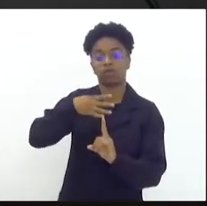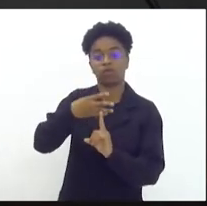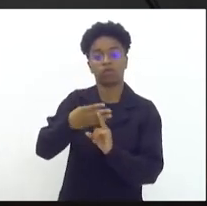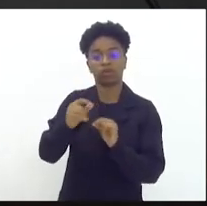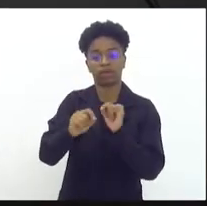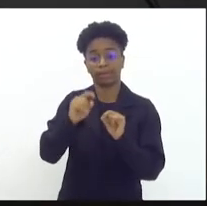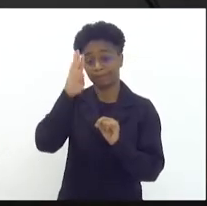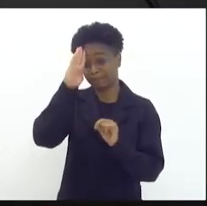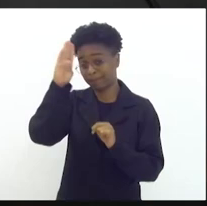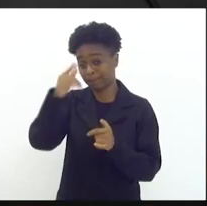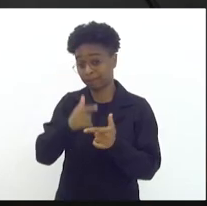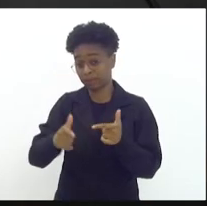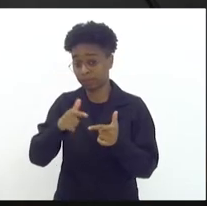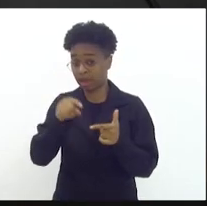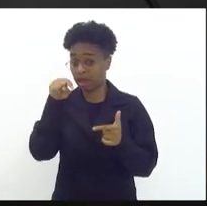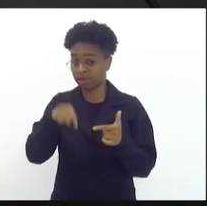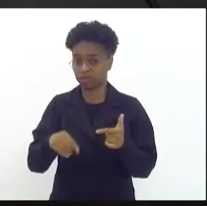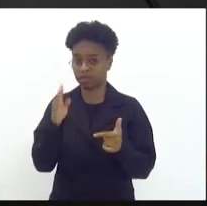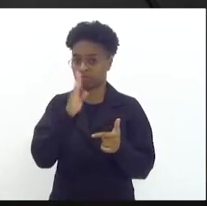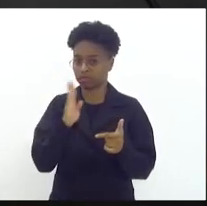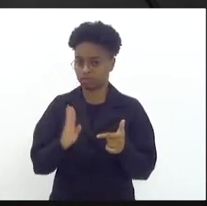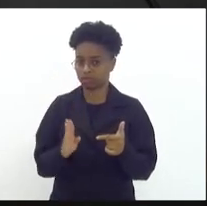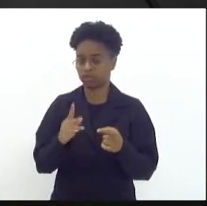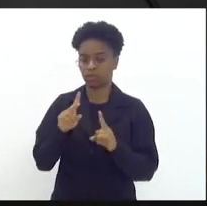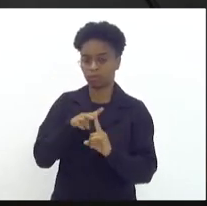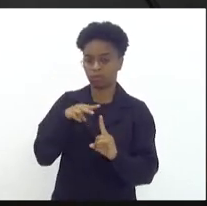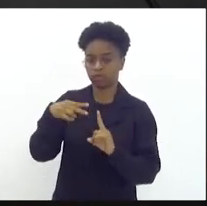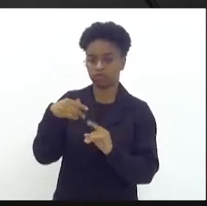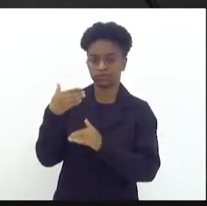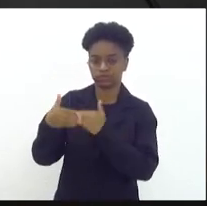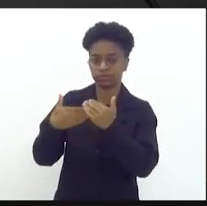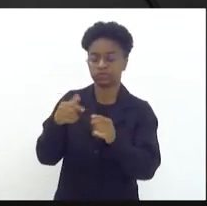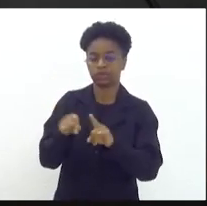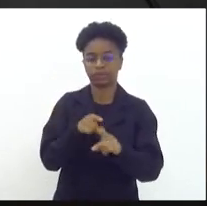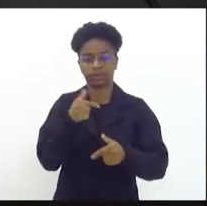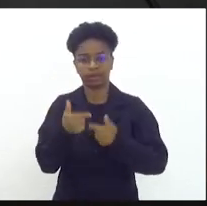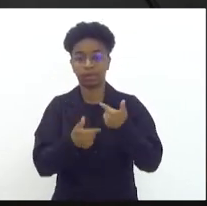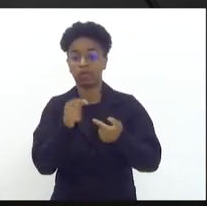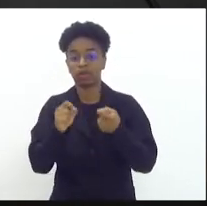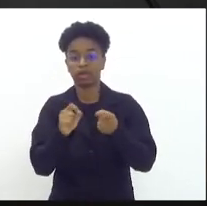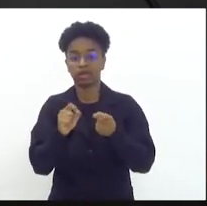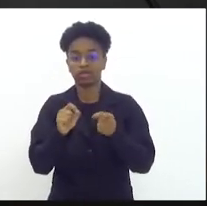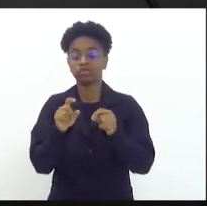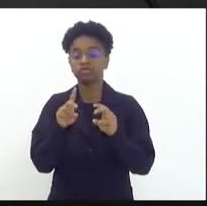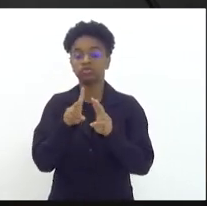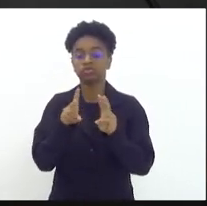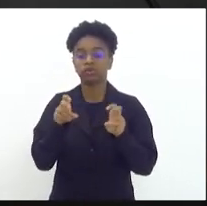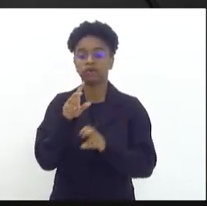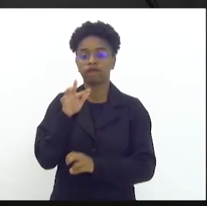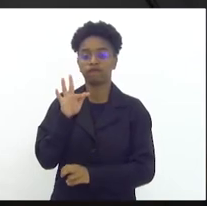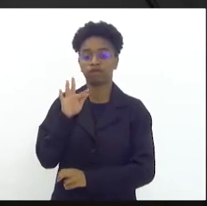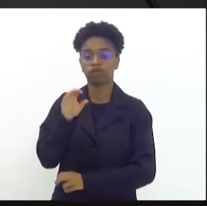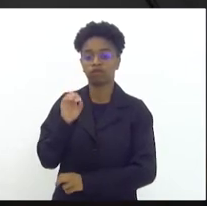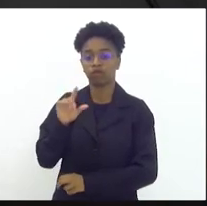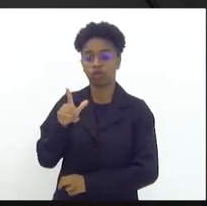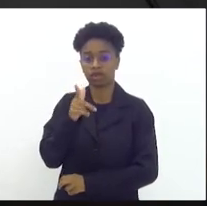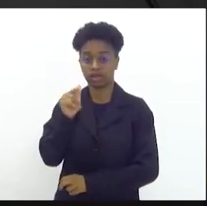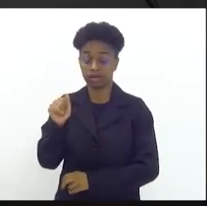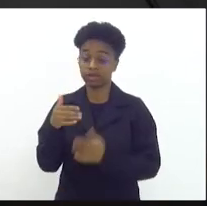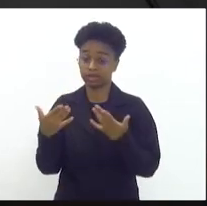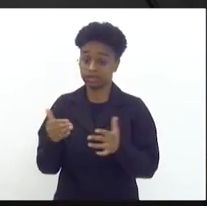um dos maiores problemas do Brasil do ponto de vista de desenvolvimento de emprego que a tributação sobre a folha então essa